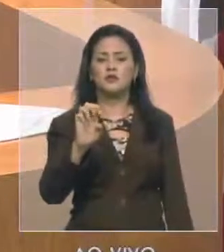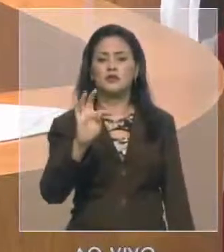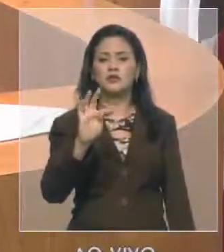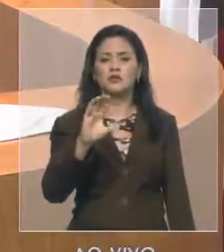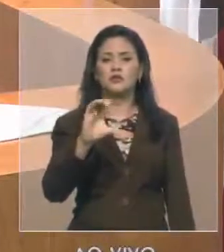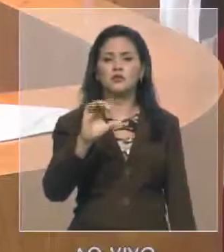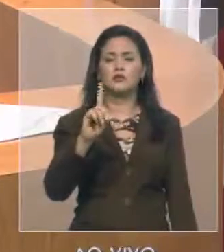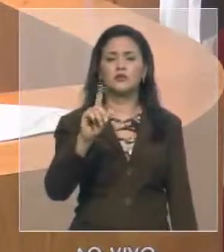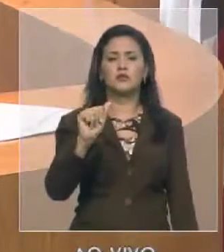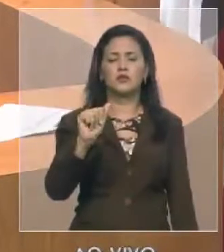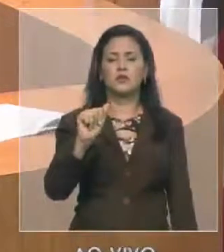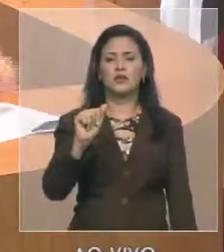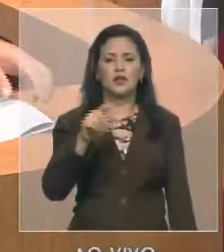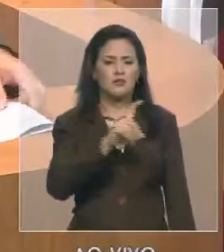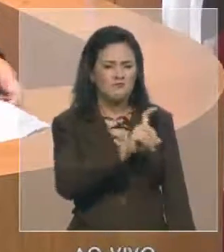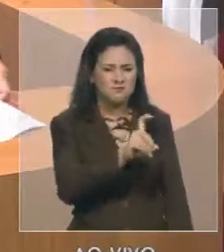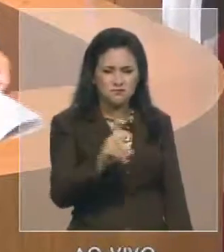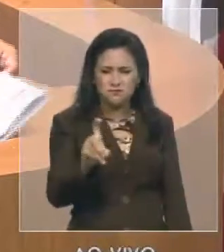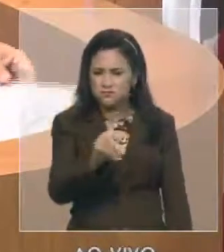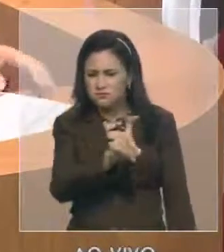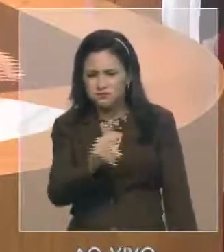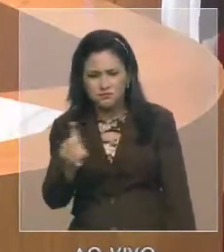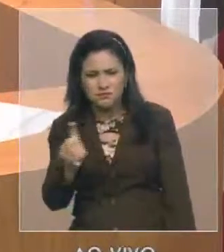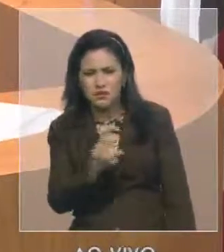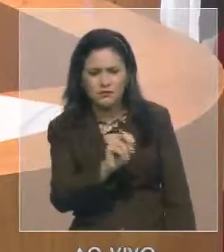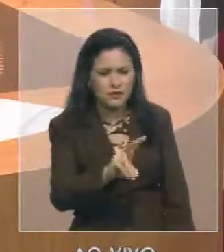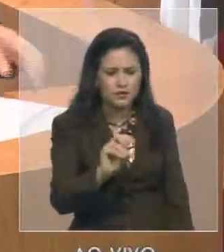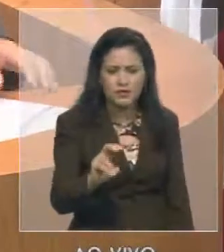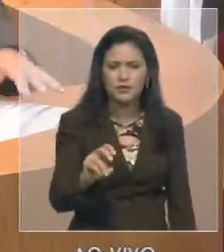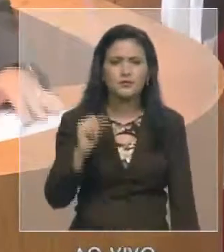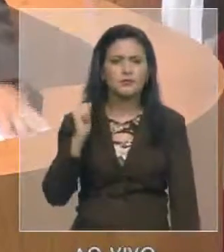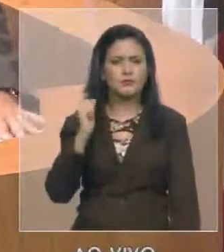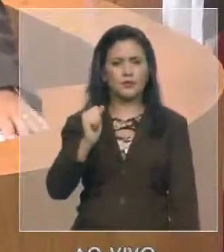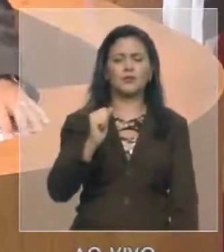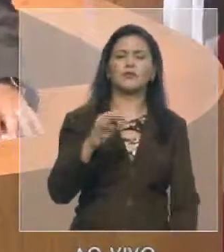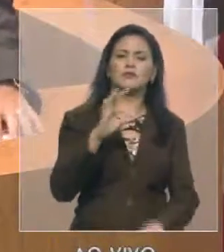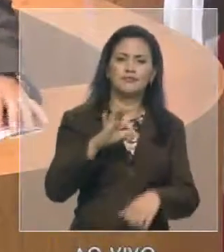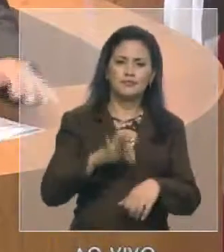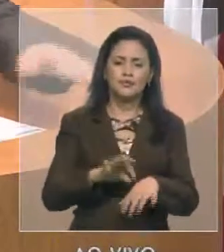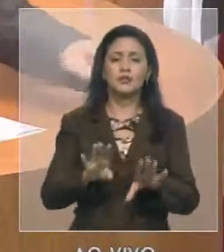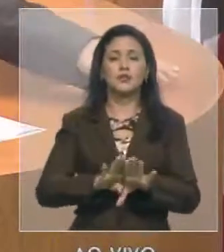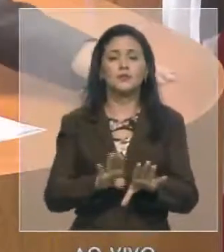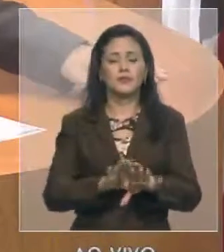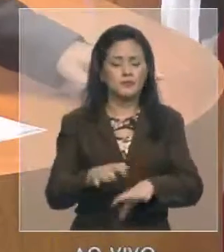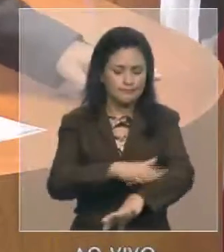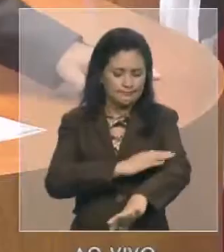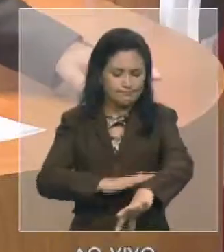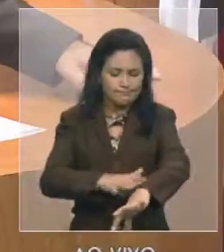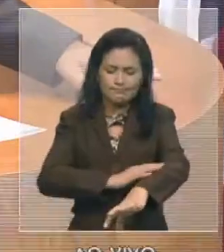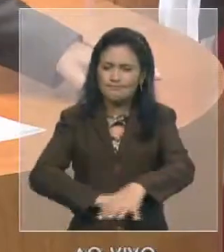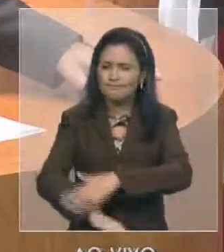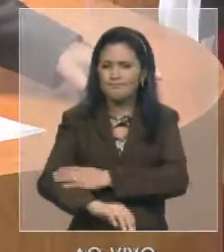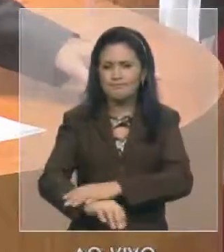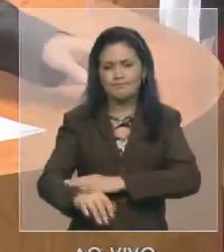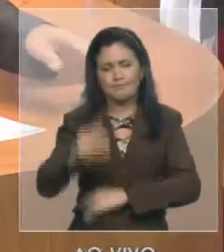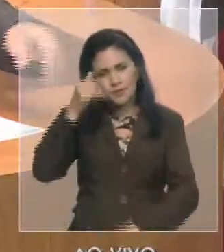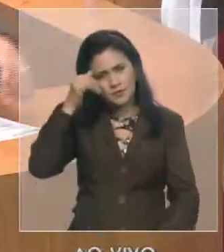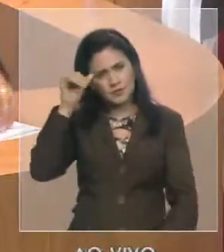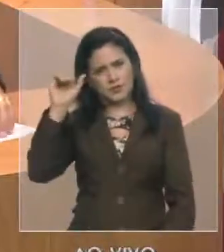que faço isso, deputado Antônio Pereira? O governador Flávio Dino vem se destacando, inclusive a nível nacional,